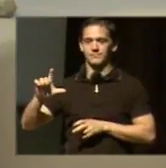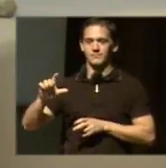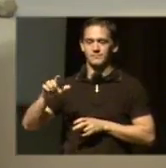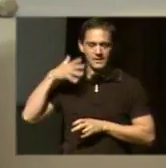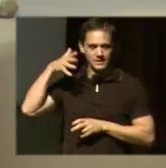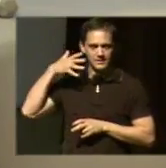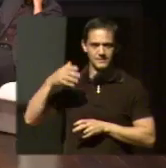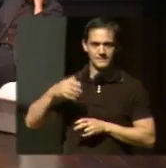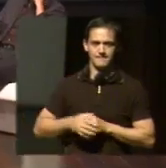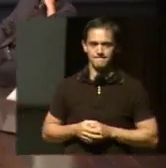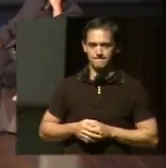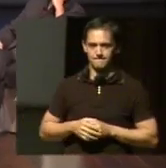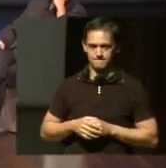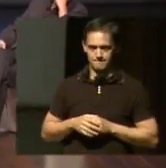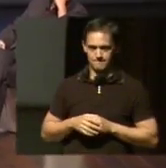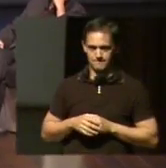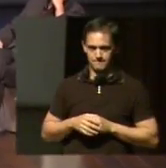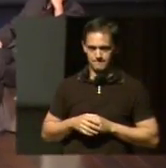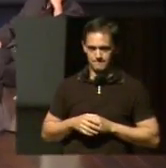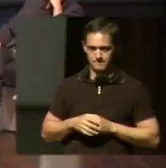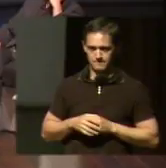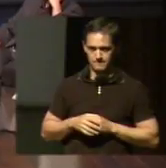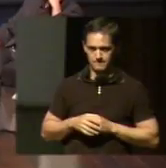auf den Vortrag von